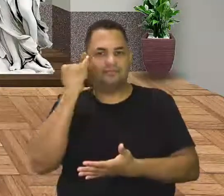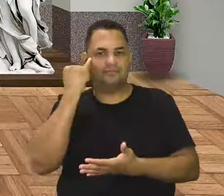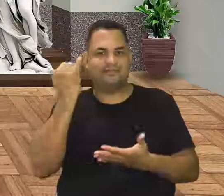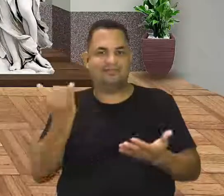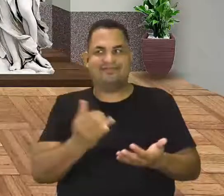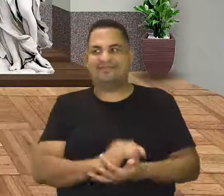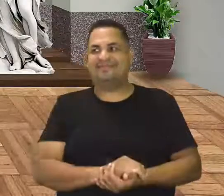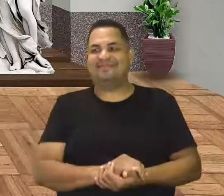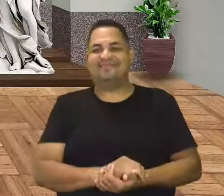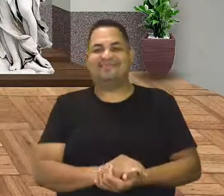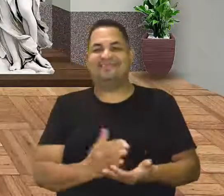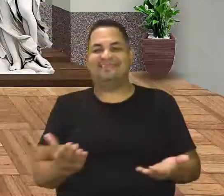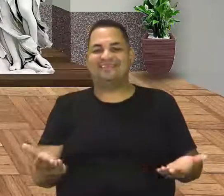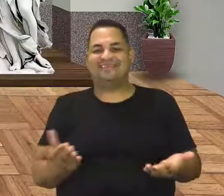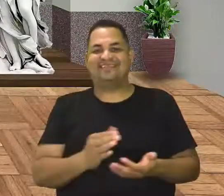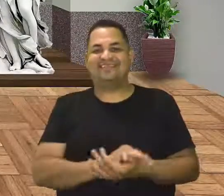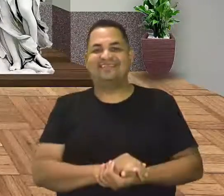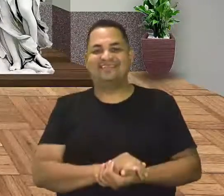são